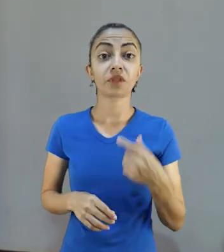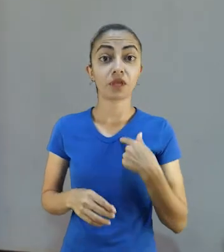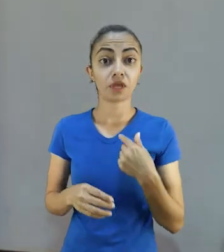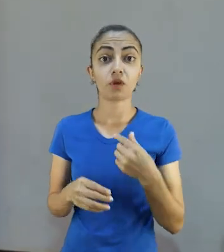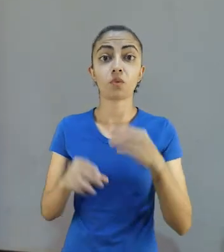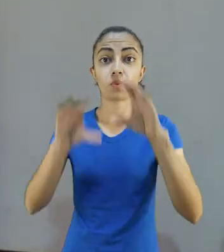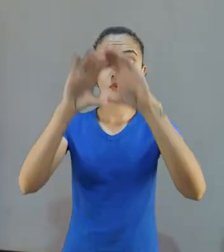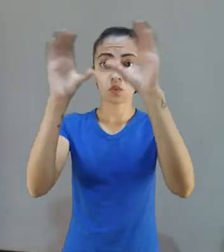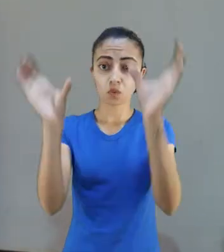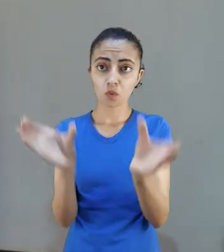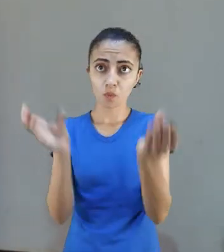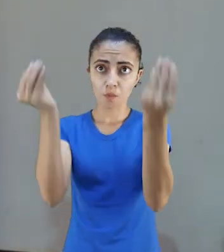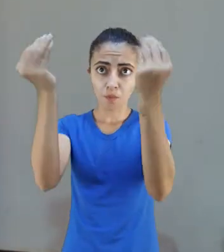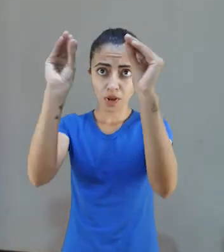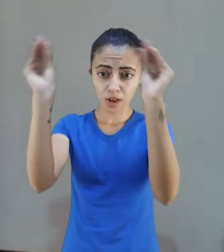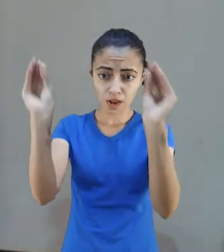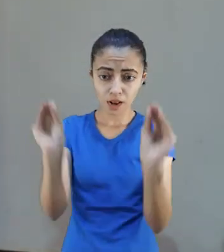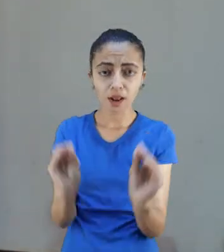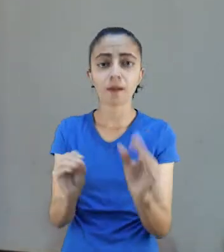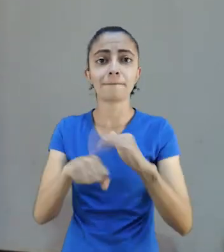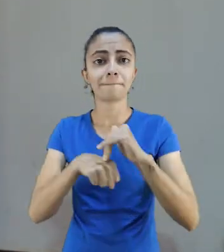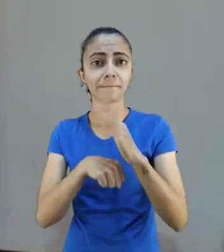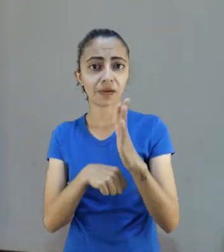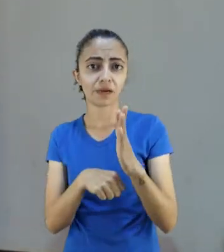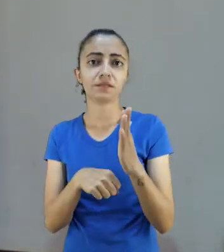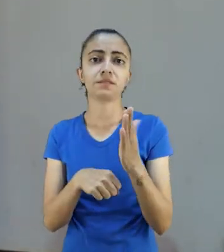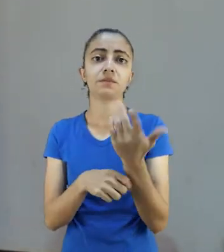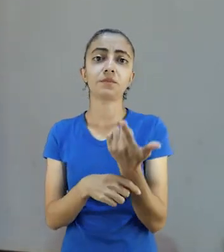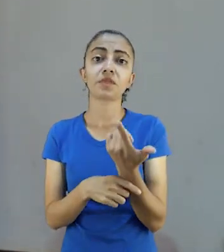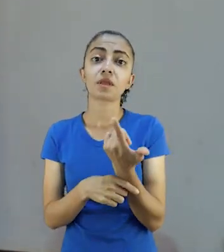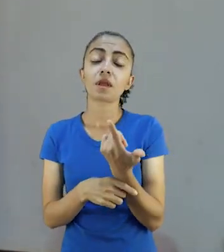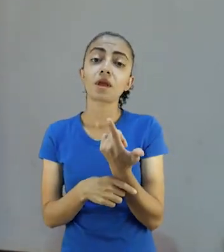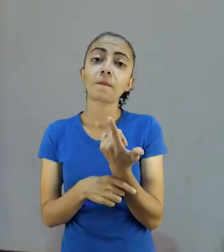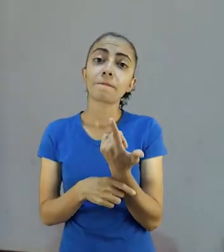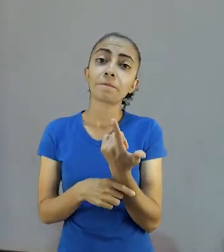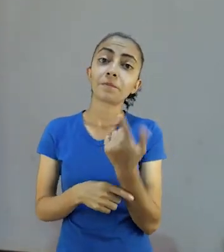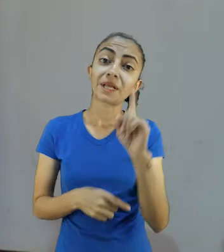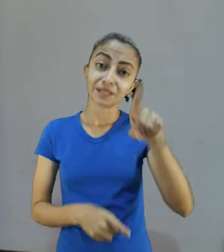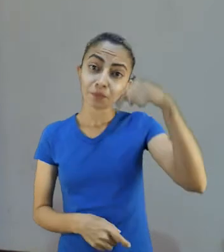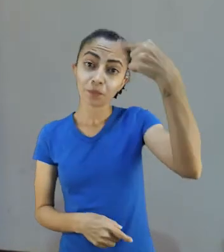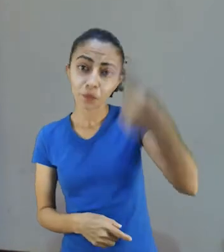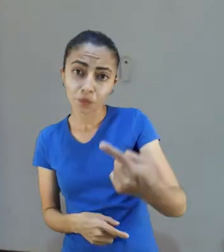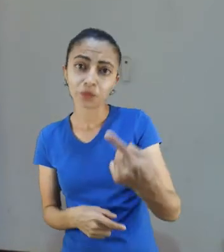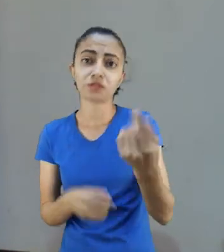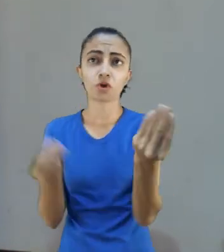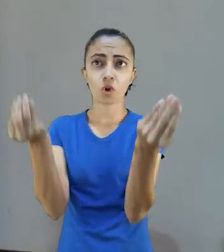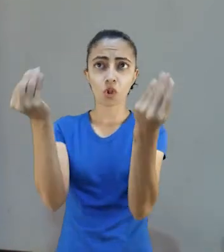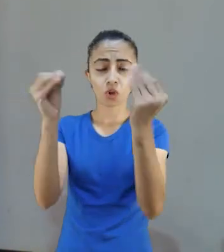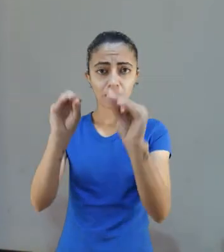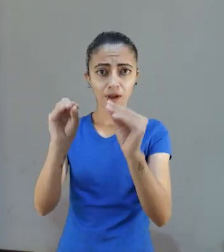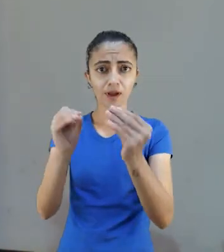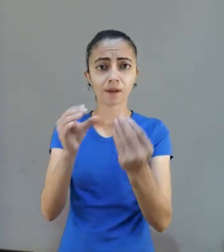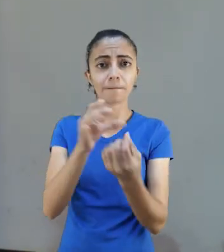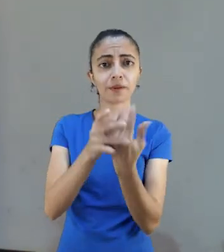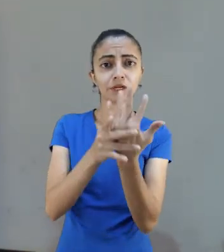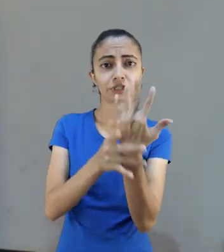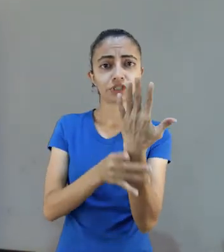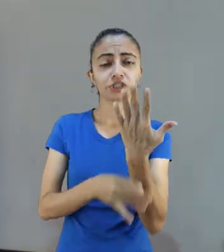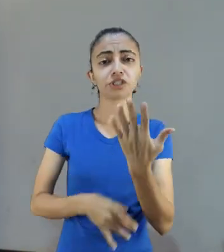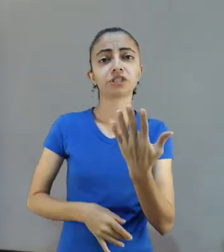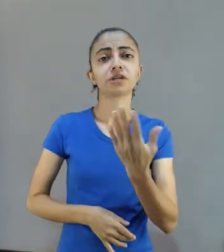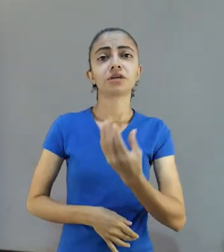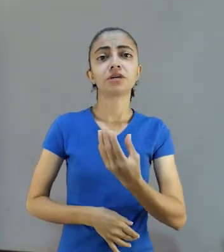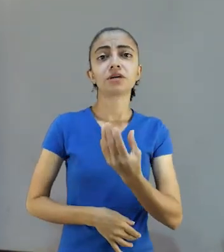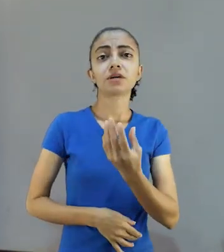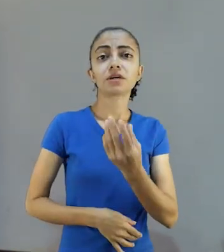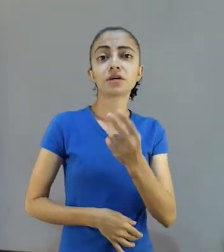pouco para vir com a Sempre Viva. Eu gosto de dar o acabamento para tampar os cantinhos que fica, que não dá para tampar